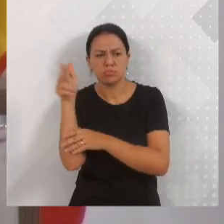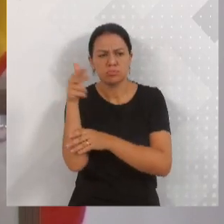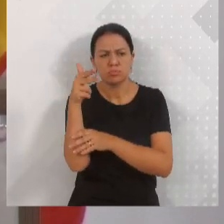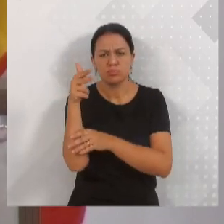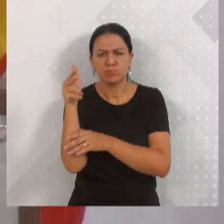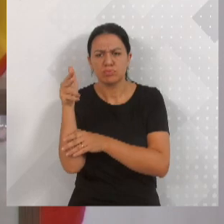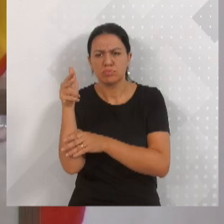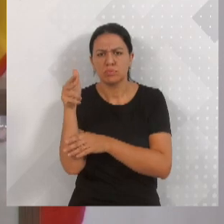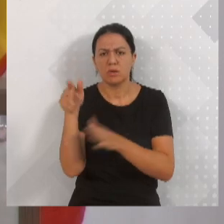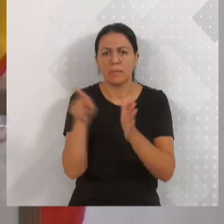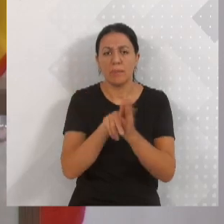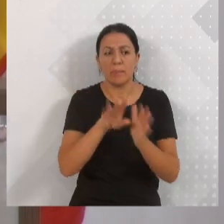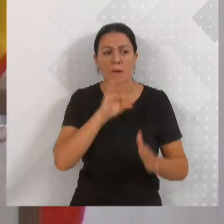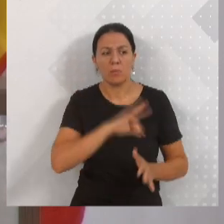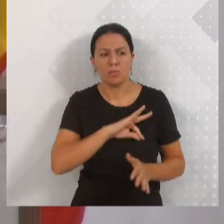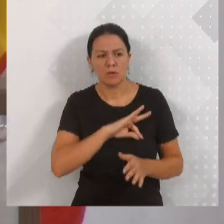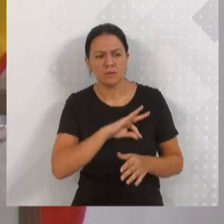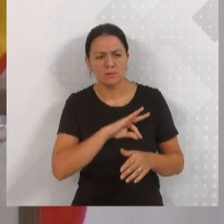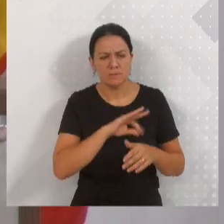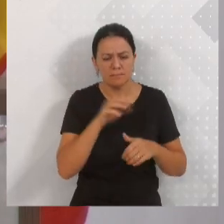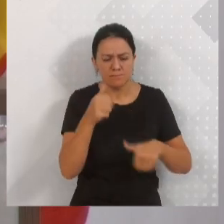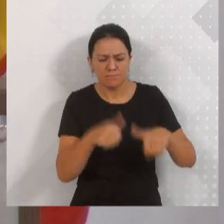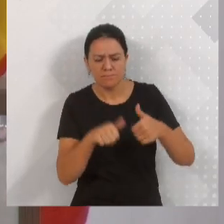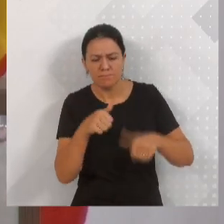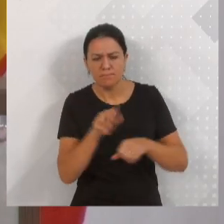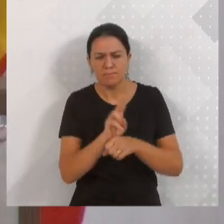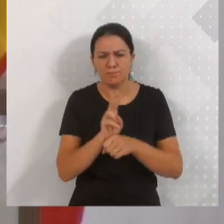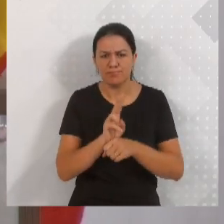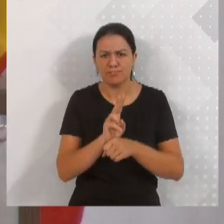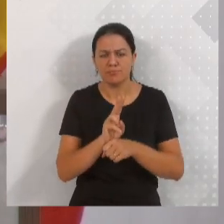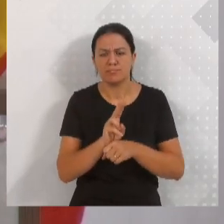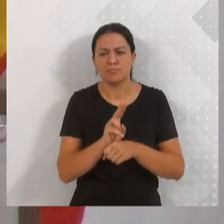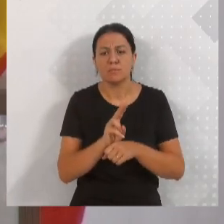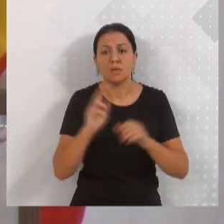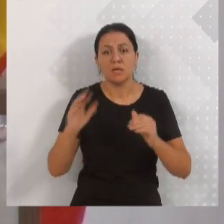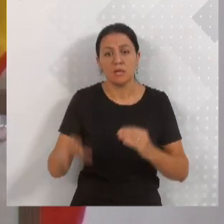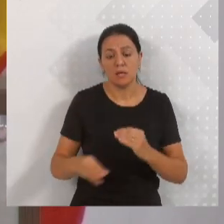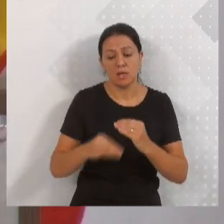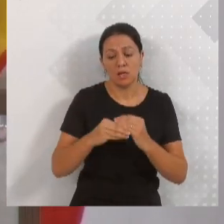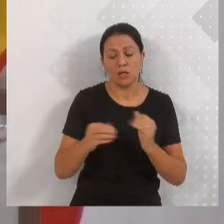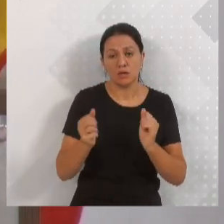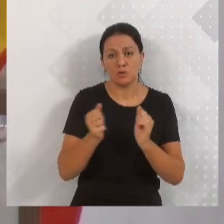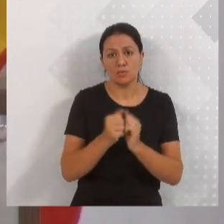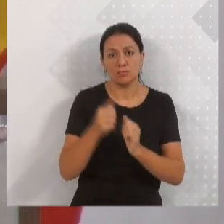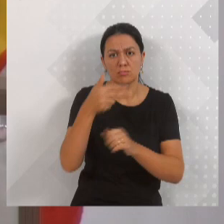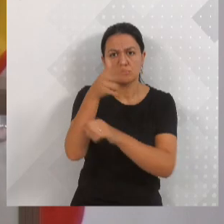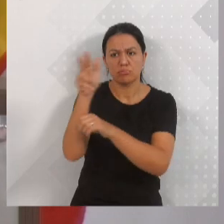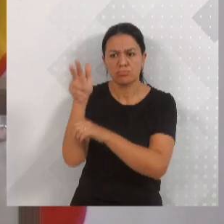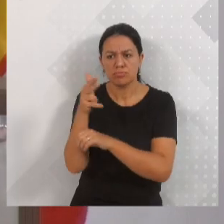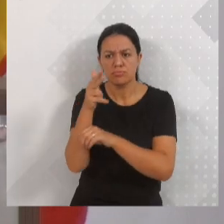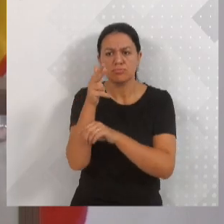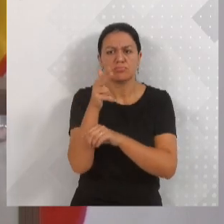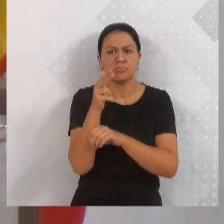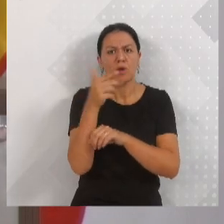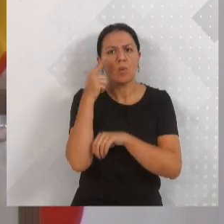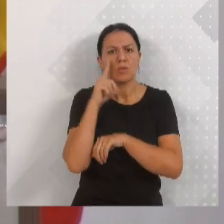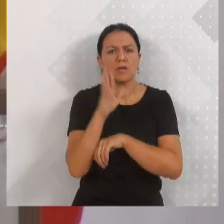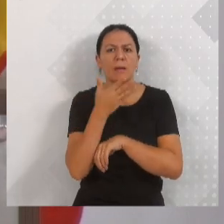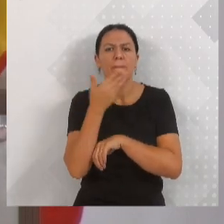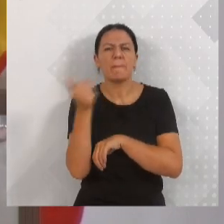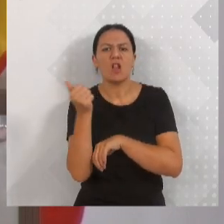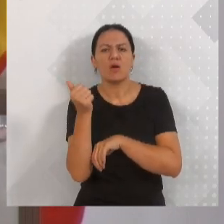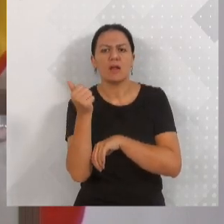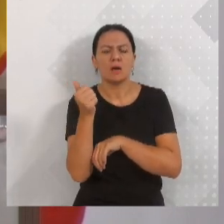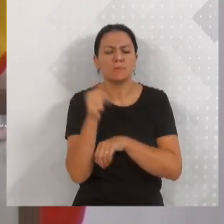pela polícia militar e eh com o auxílio dessas novas tecnologias a gente consegue também eh melhorar ainda